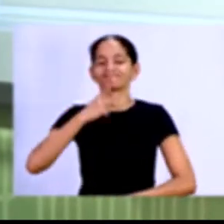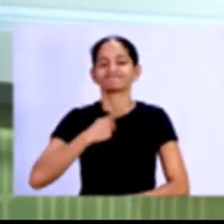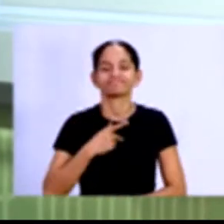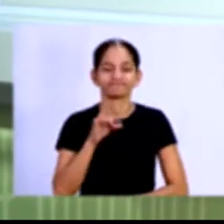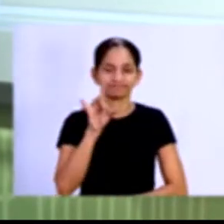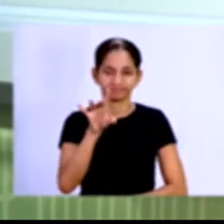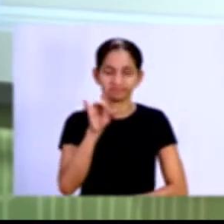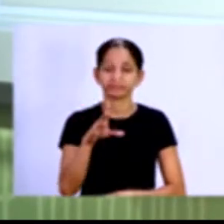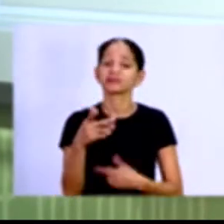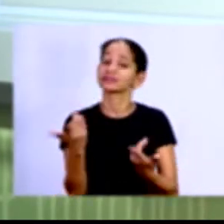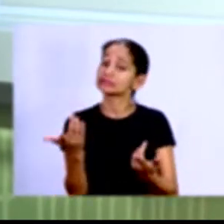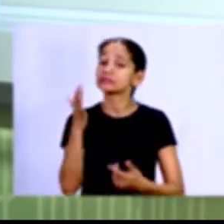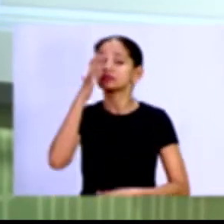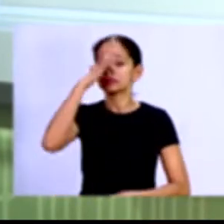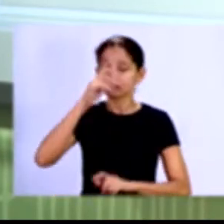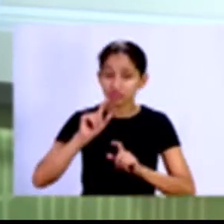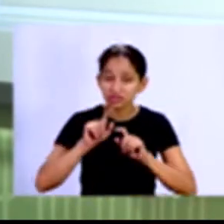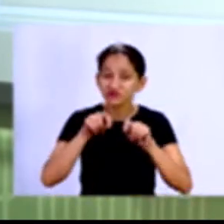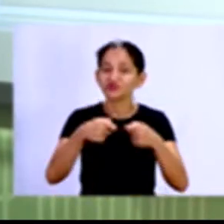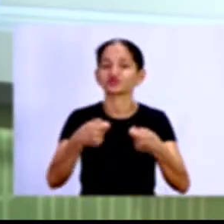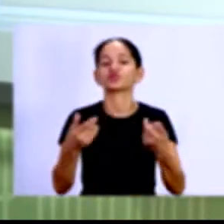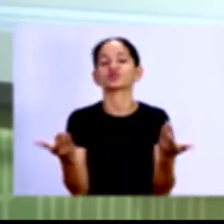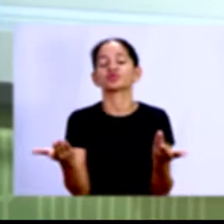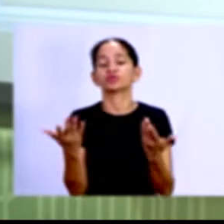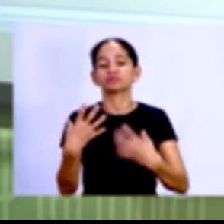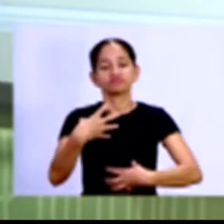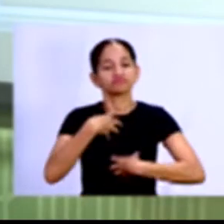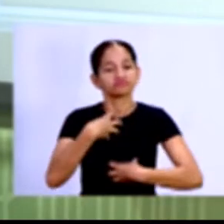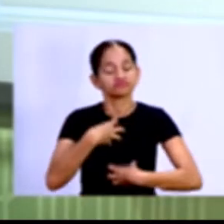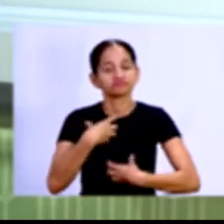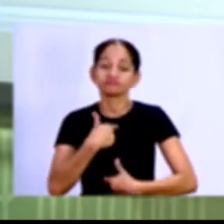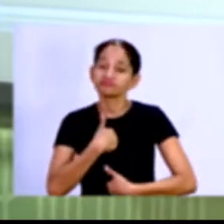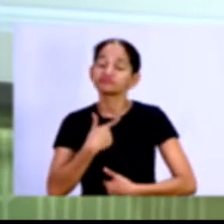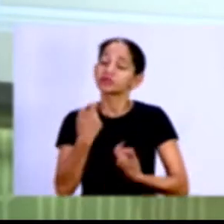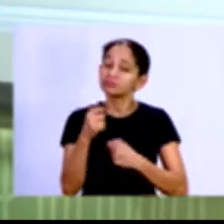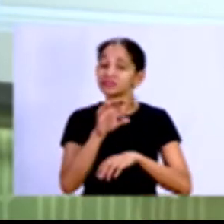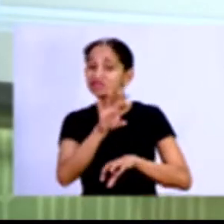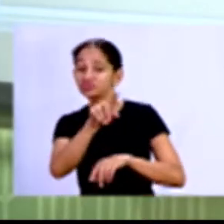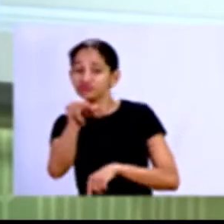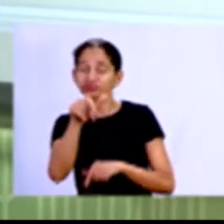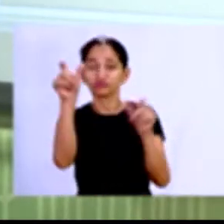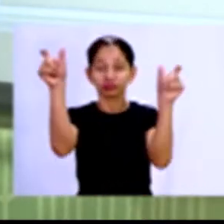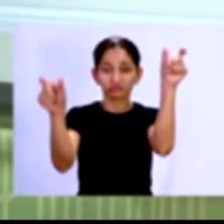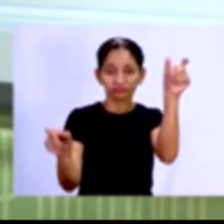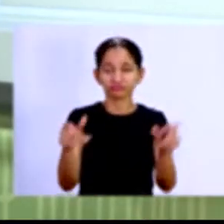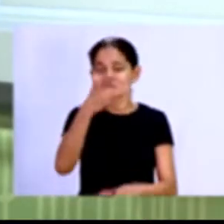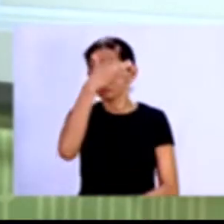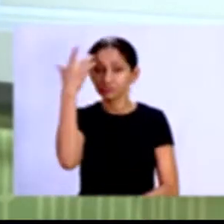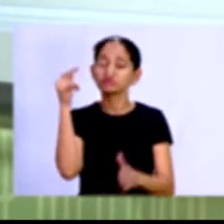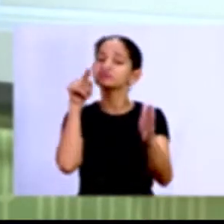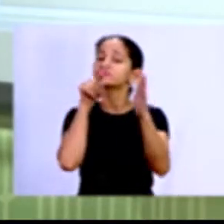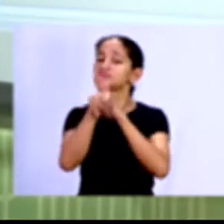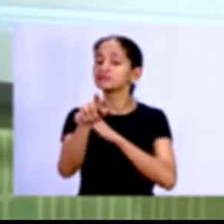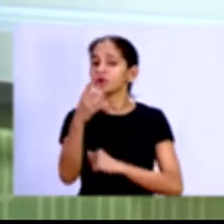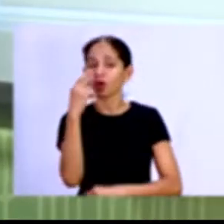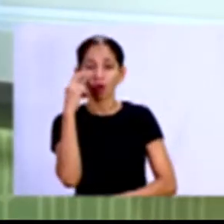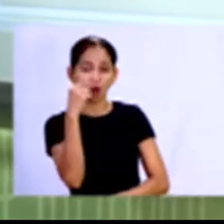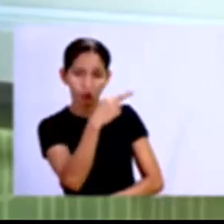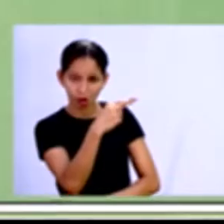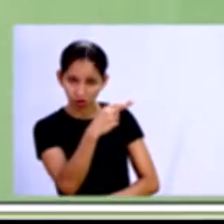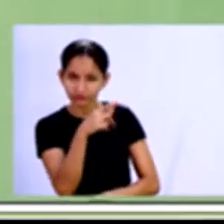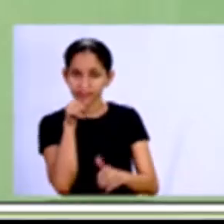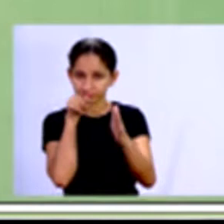também um certo tipo de comportamento, né? E aí nós perguntamos a você, olha aqui na tela